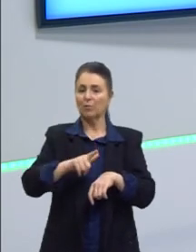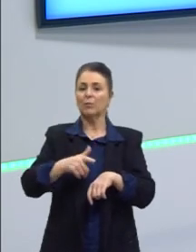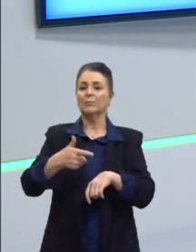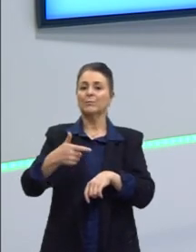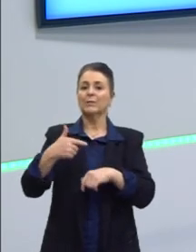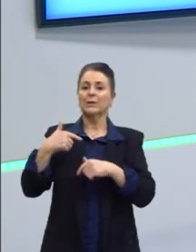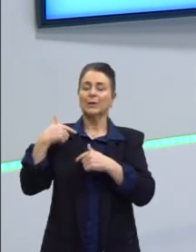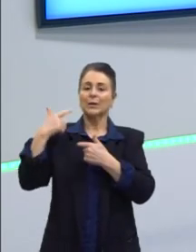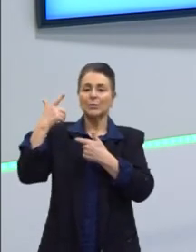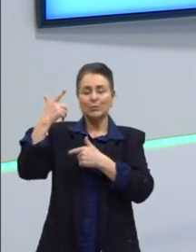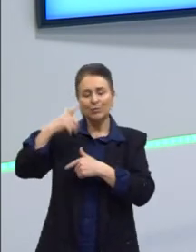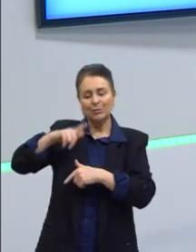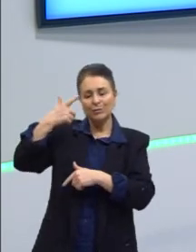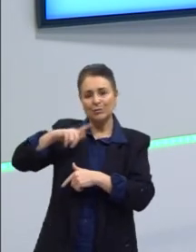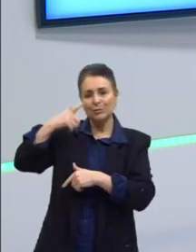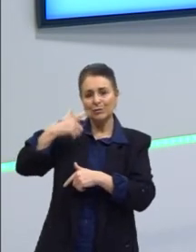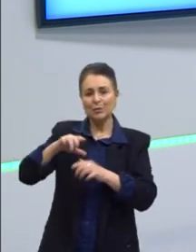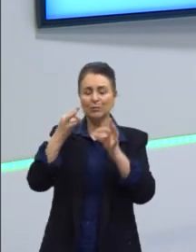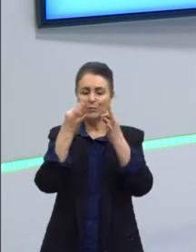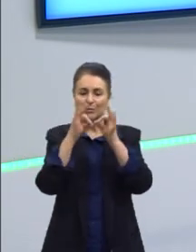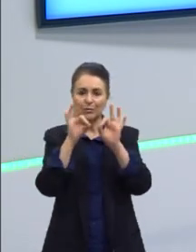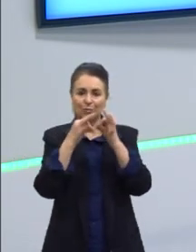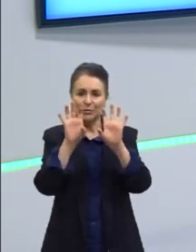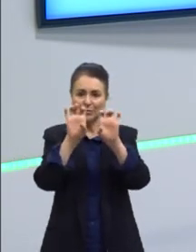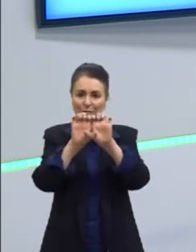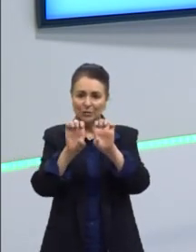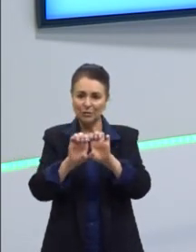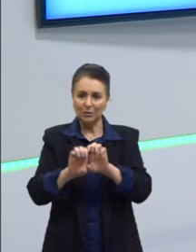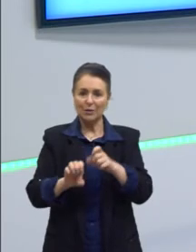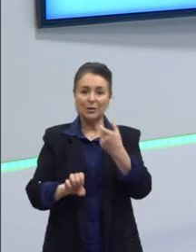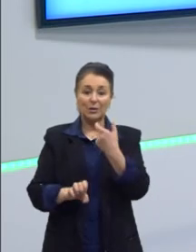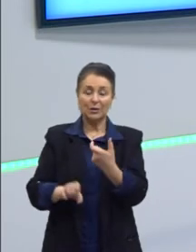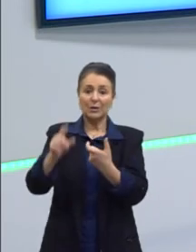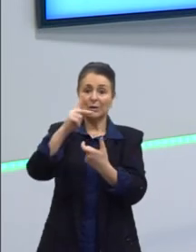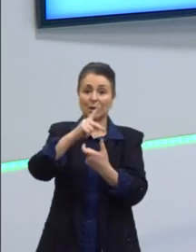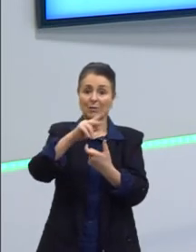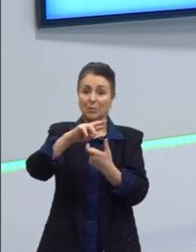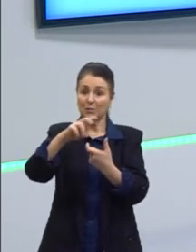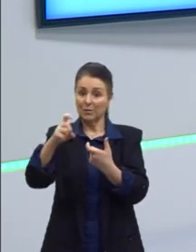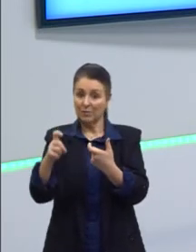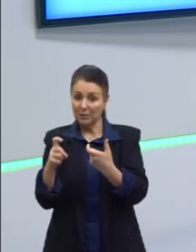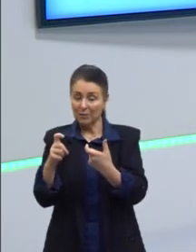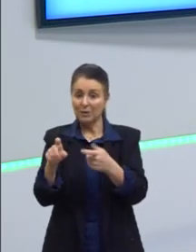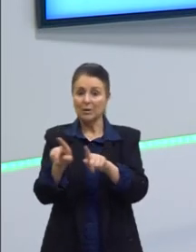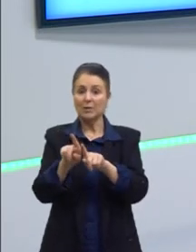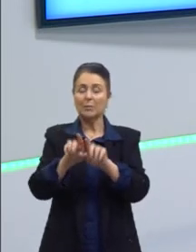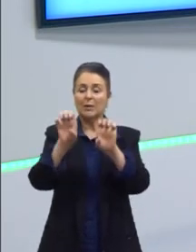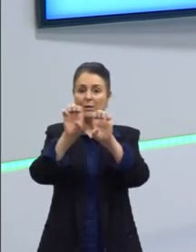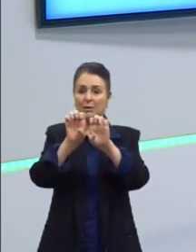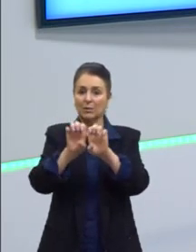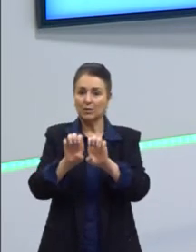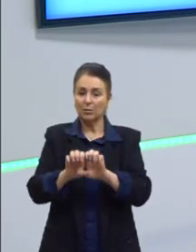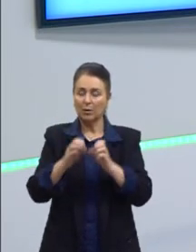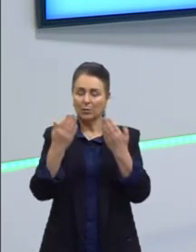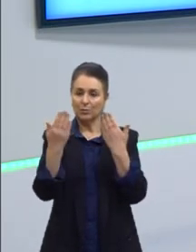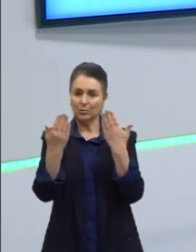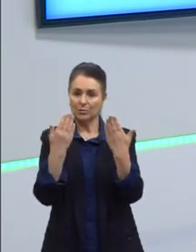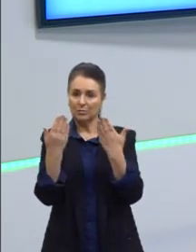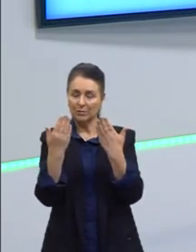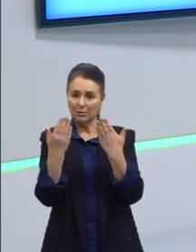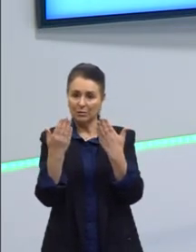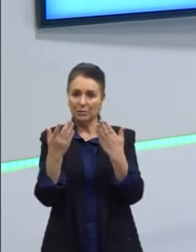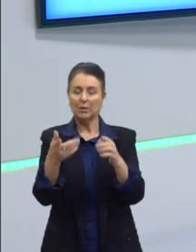repetição da estrutura sintática repetição das proparoxítonas a repetição da estrutura de comparação